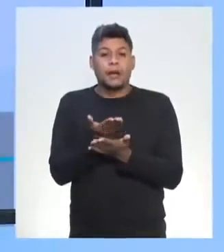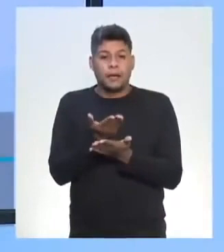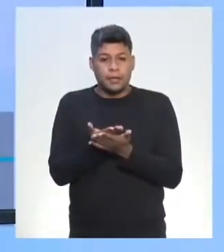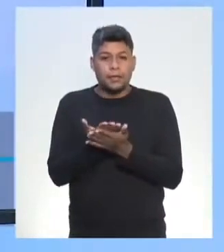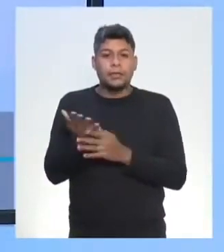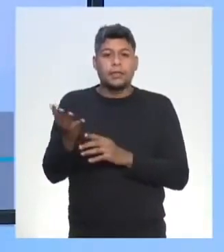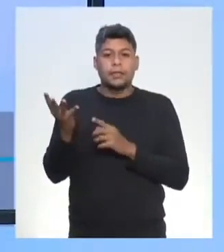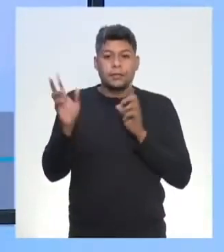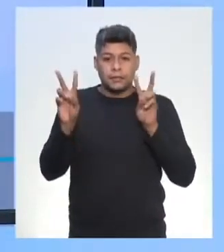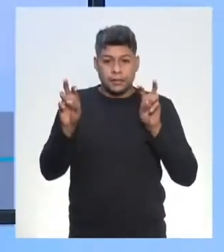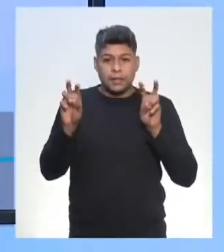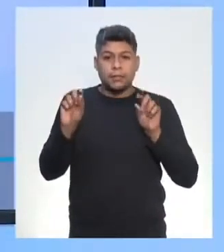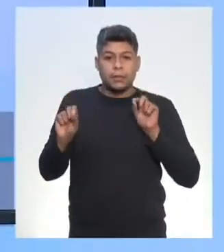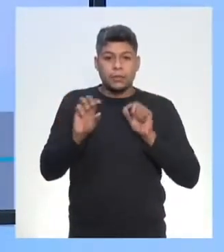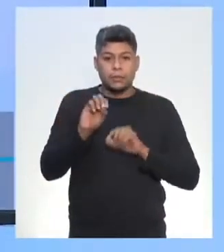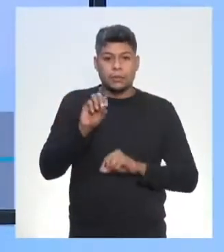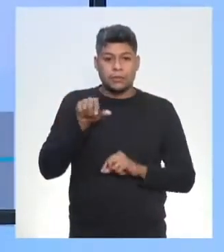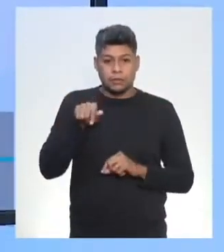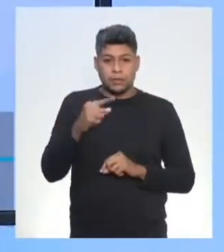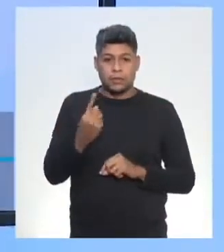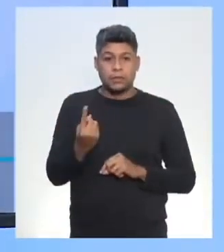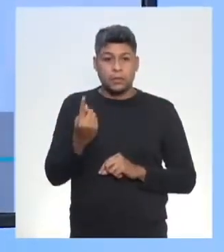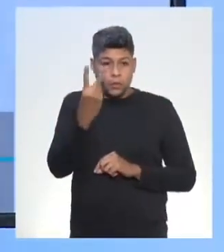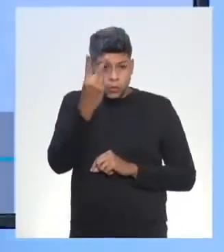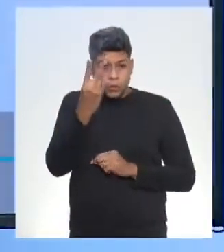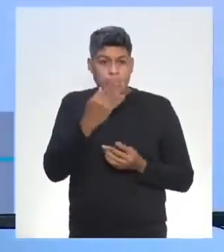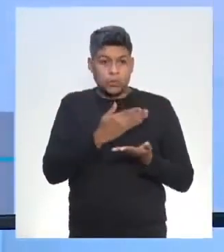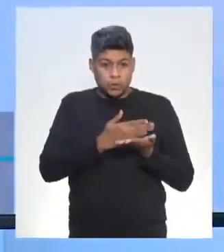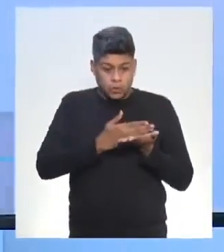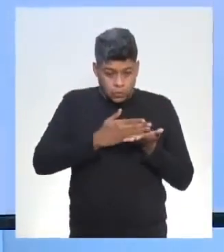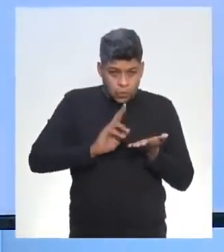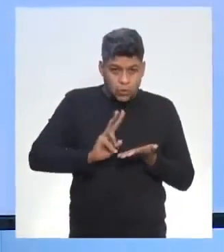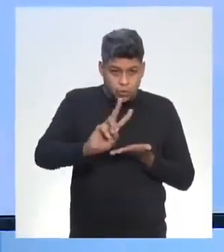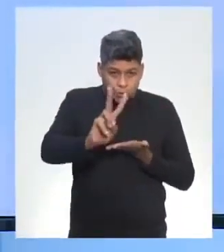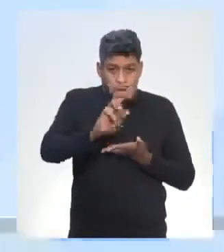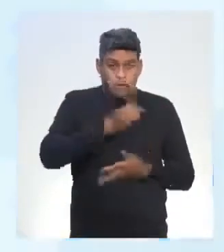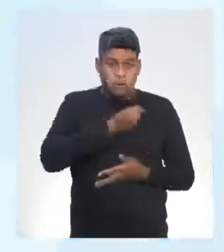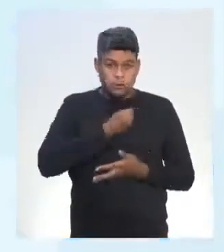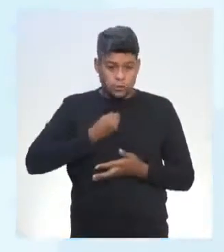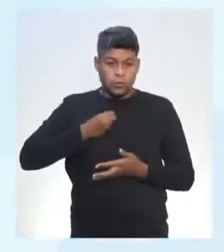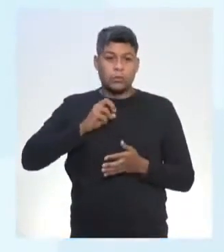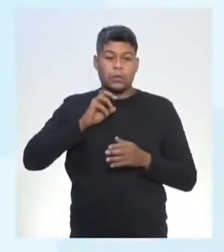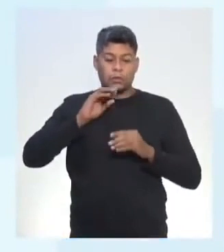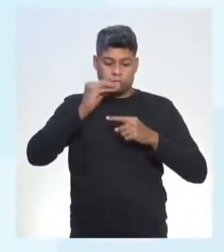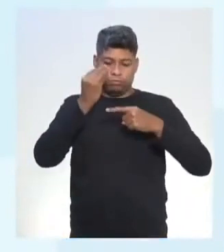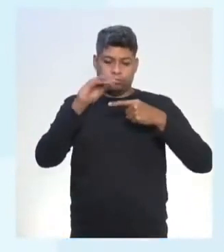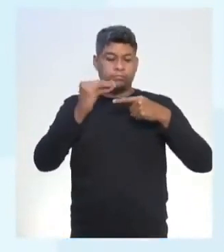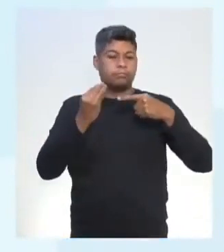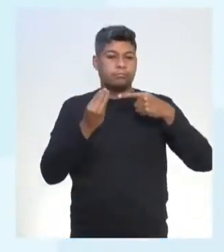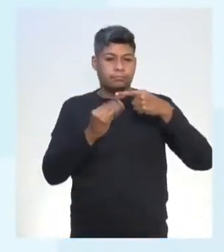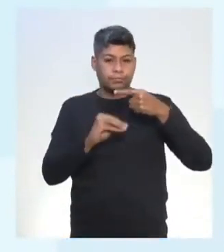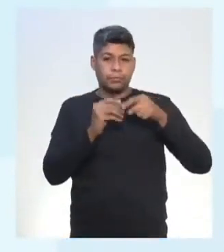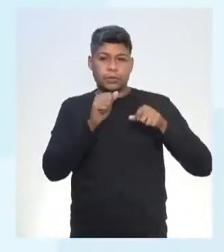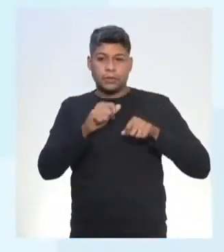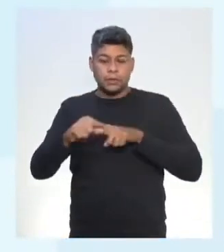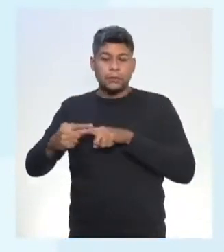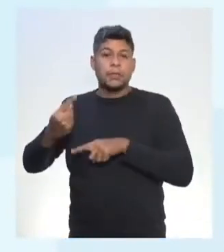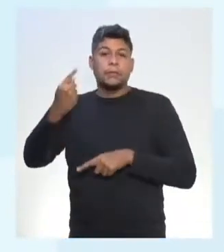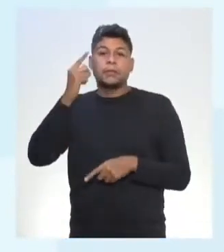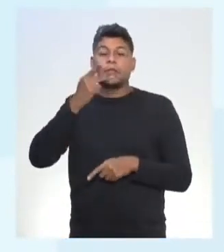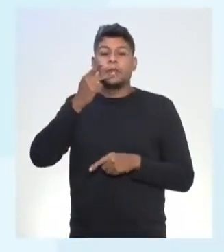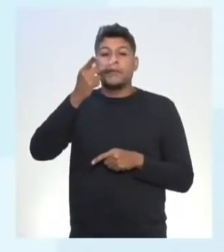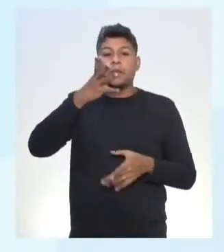A nossa habilidade de hoje é a habilidade 0712. A gente vai continuar falando dos números racionais, das operações. Na semana passada a gente